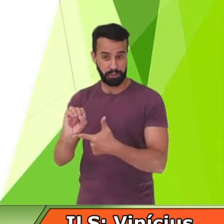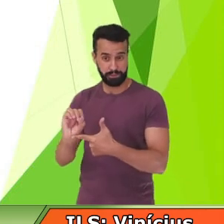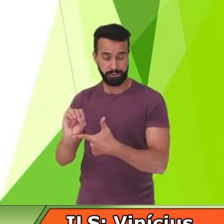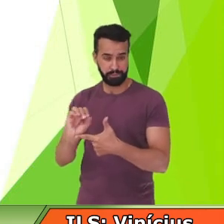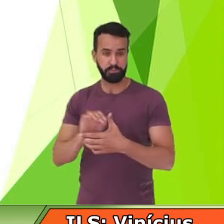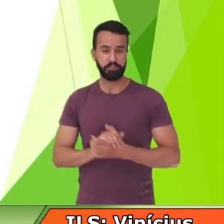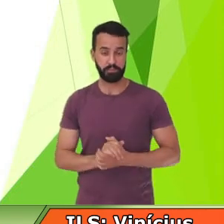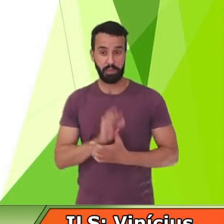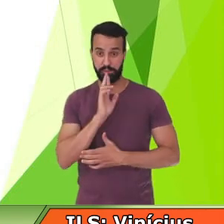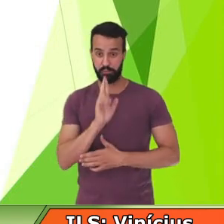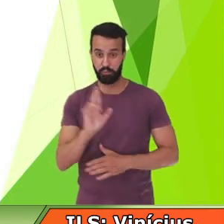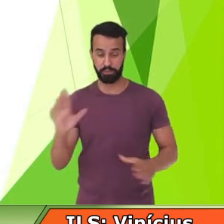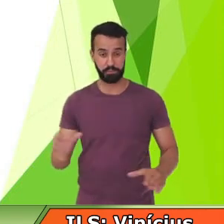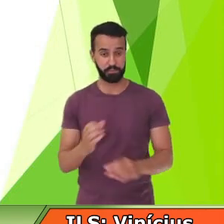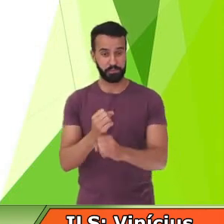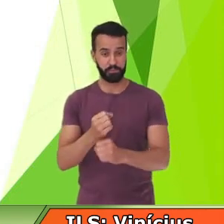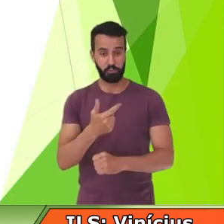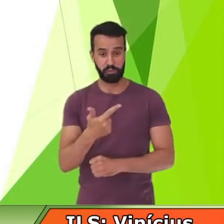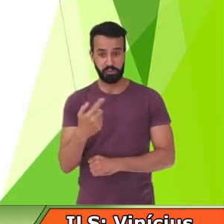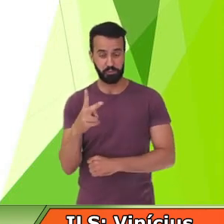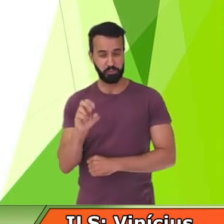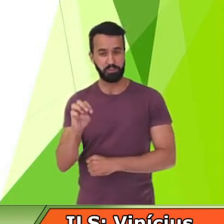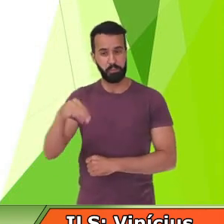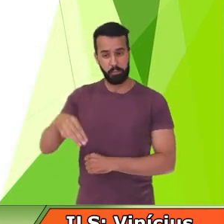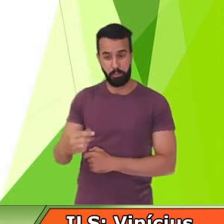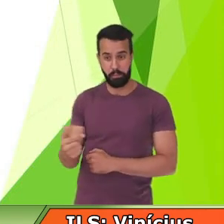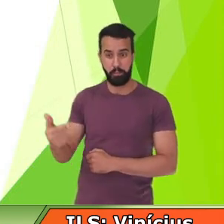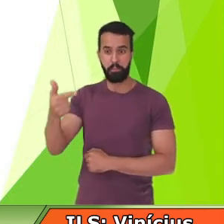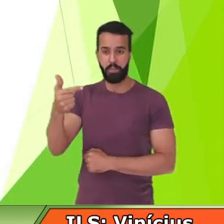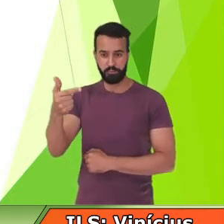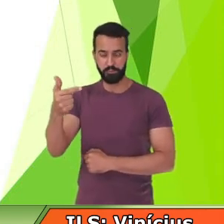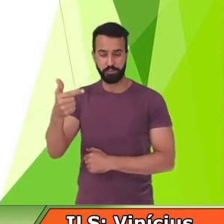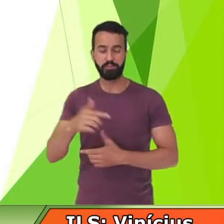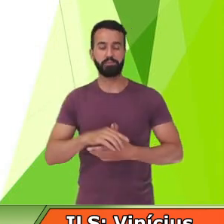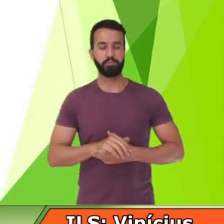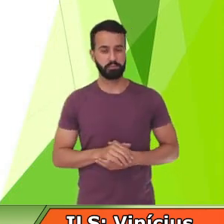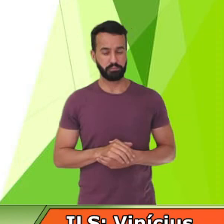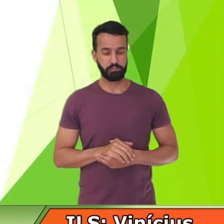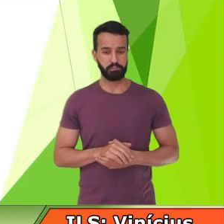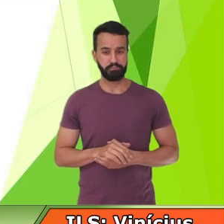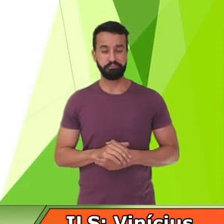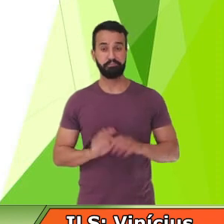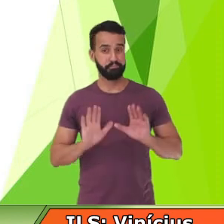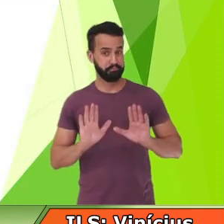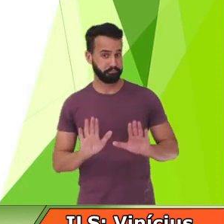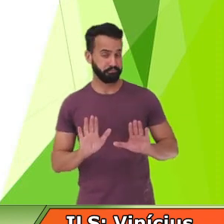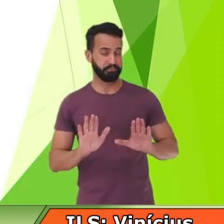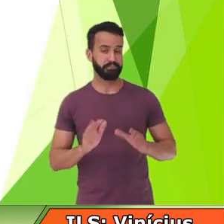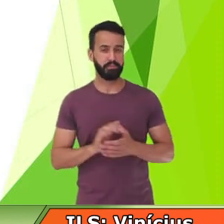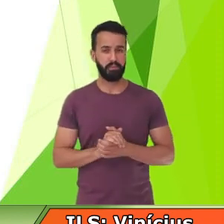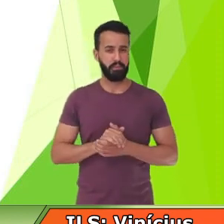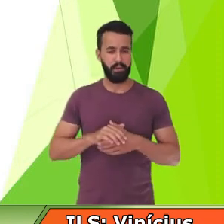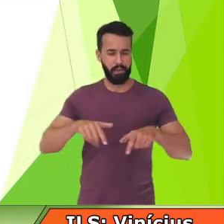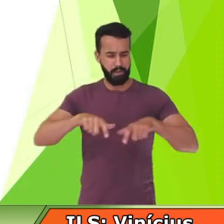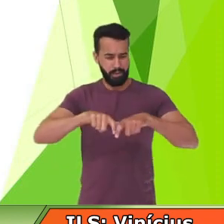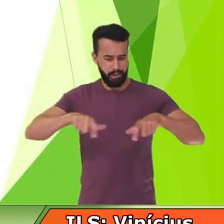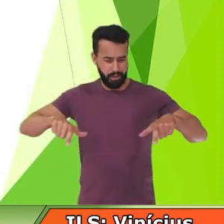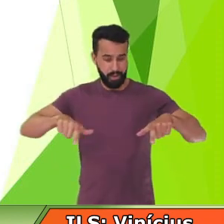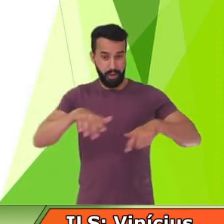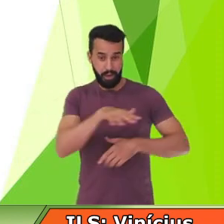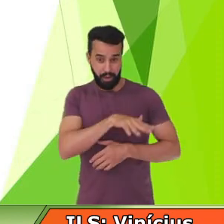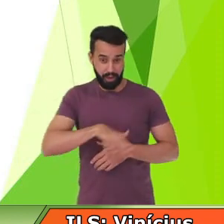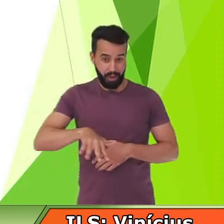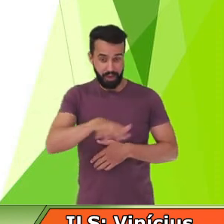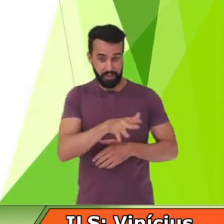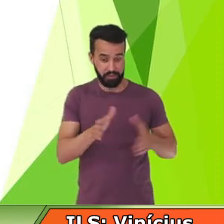que vai dar 250 metros quadrados. Logo, a nossa área verde,